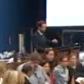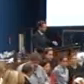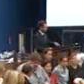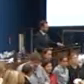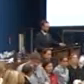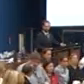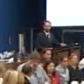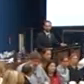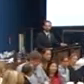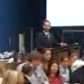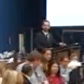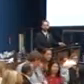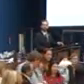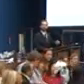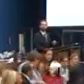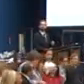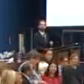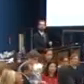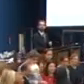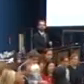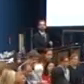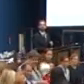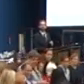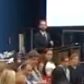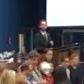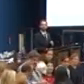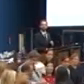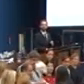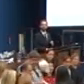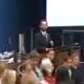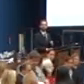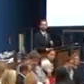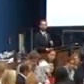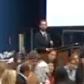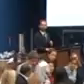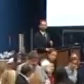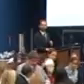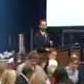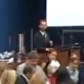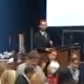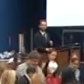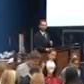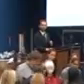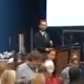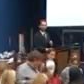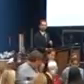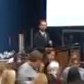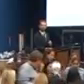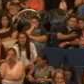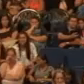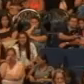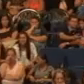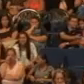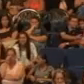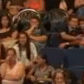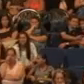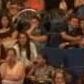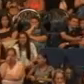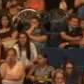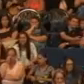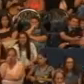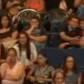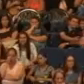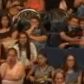que em 220 anos de história de Campinas, apenas 15 mulheres foram eleitas aqui na Câmara e reiterou que as mulheres